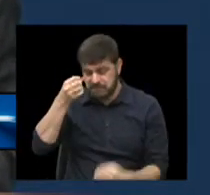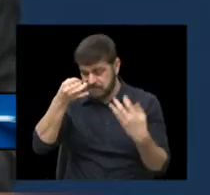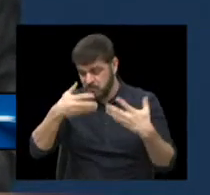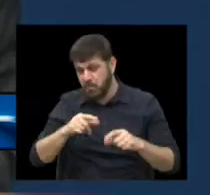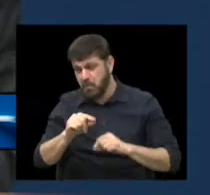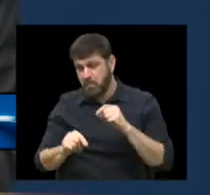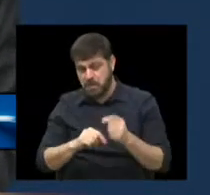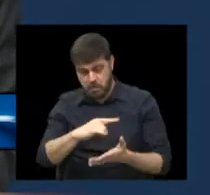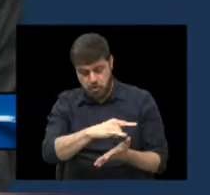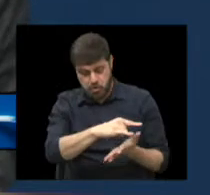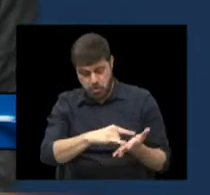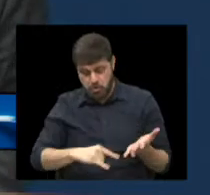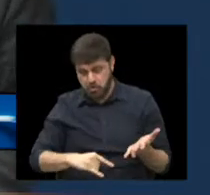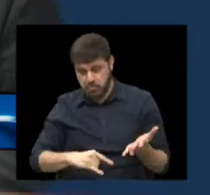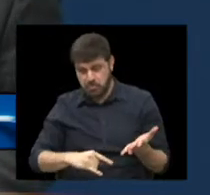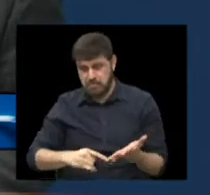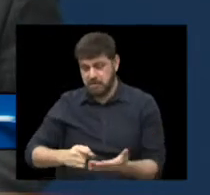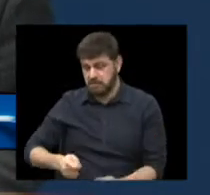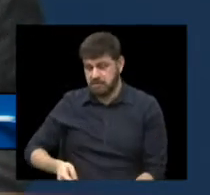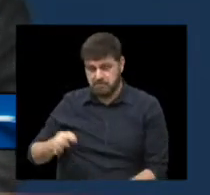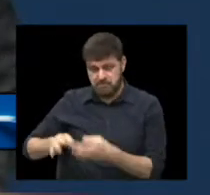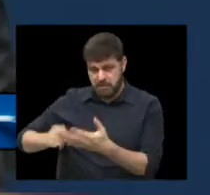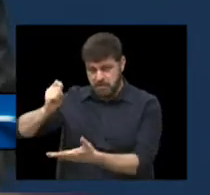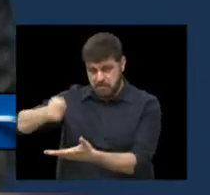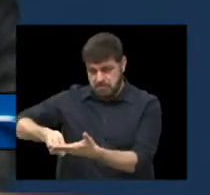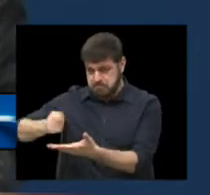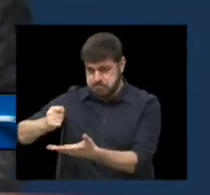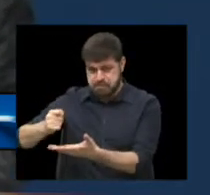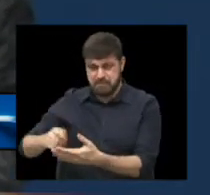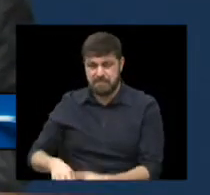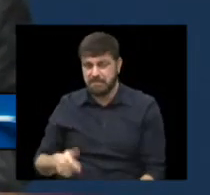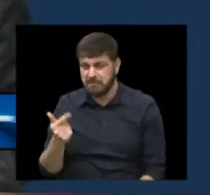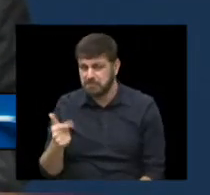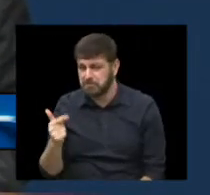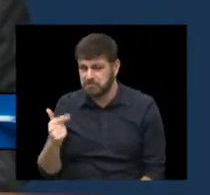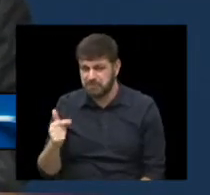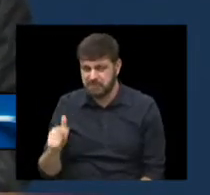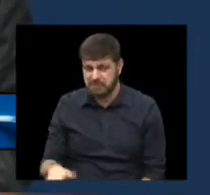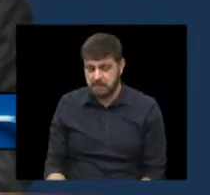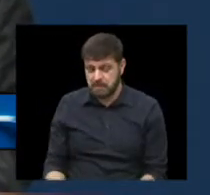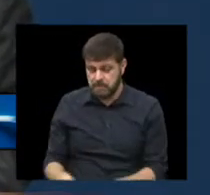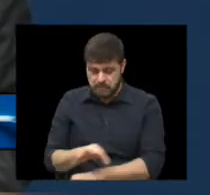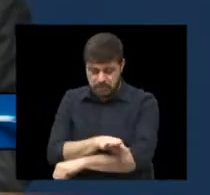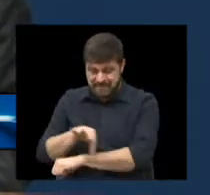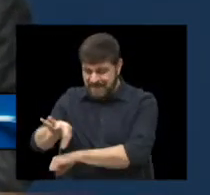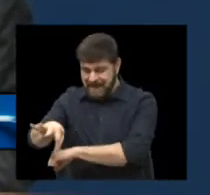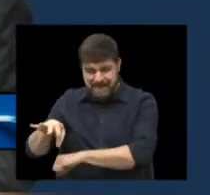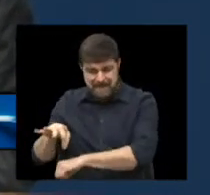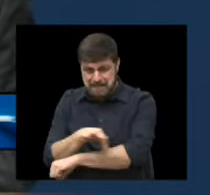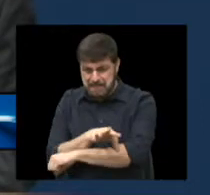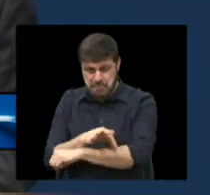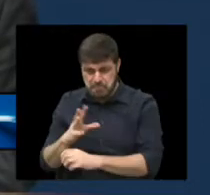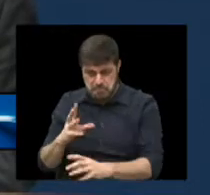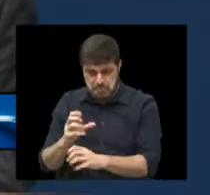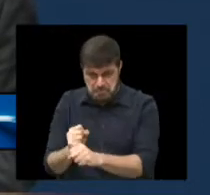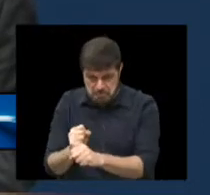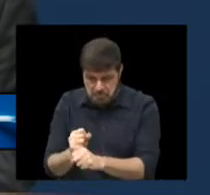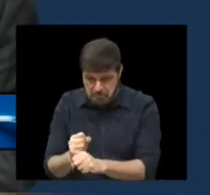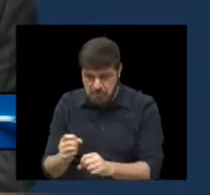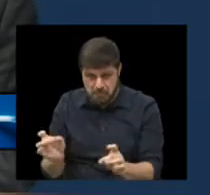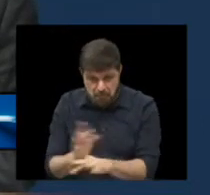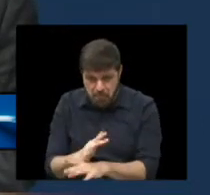que autoriza o leilão do potencial construtivo do imóvel e o projeto arquitetônico não forem concluídos,